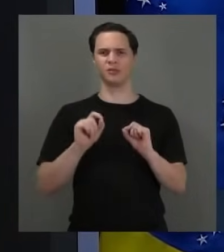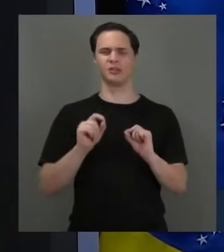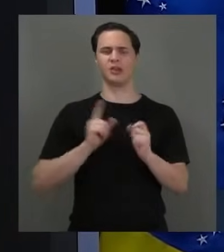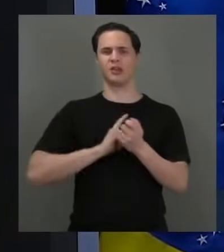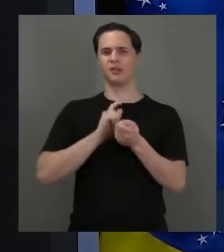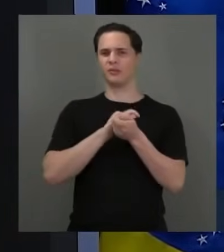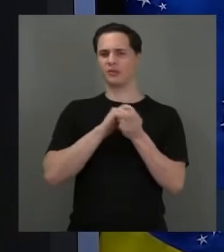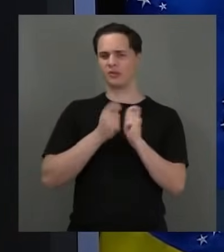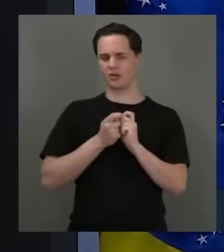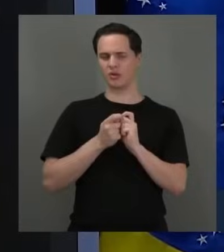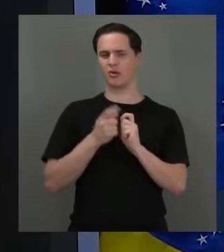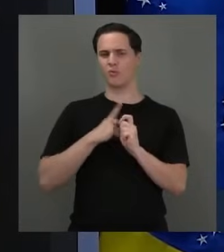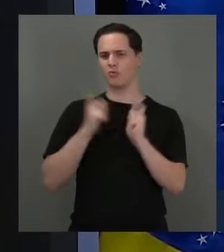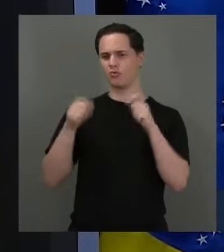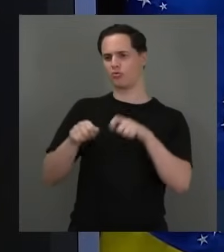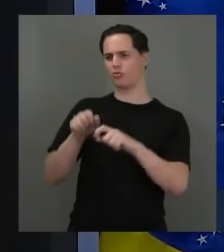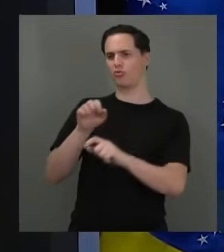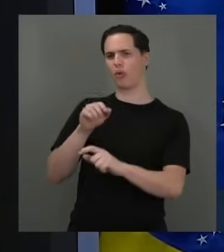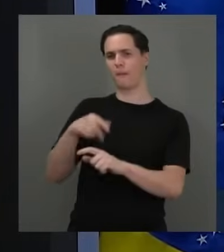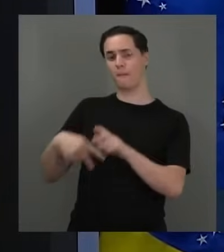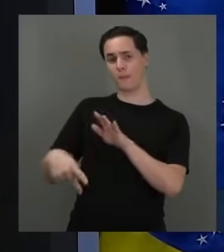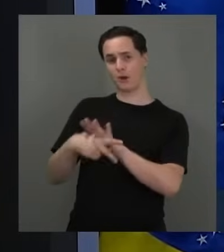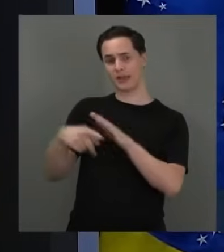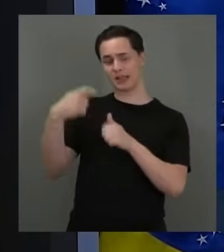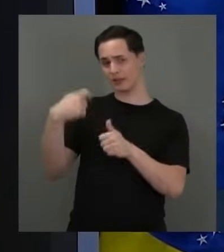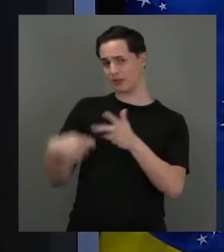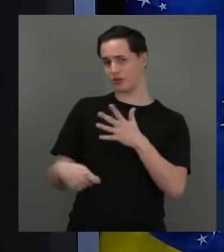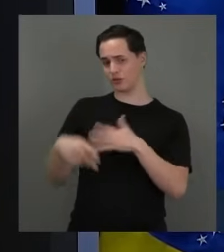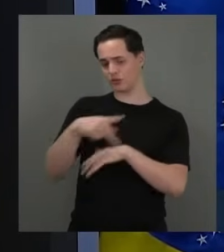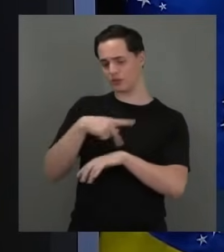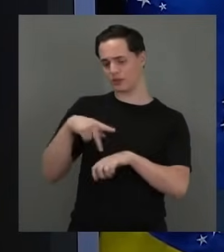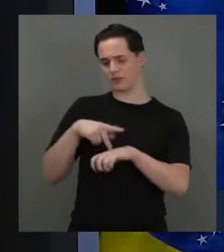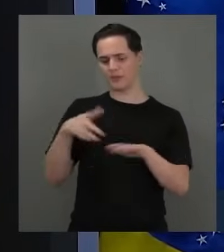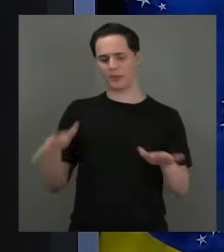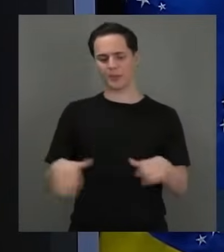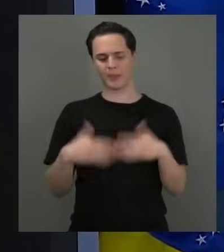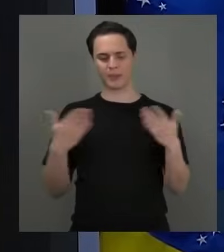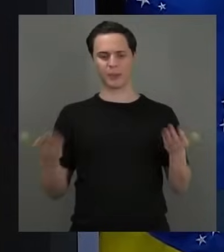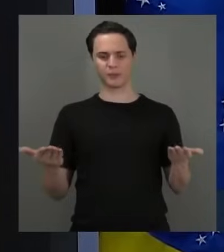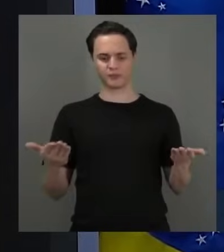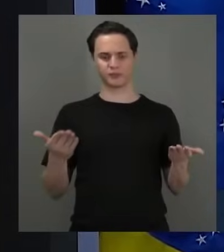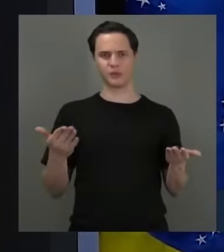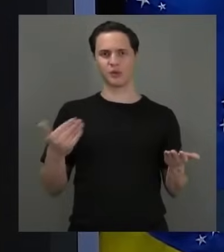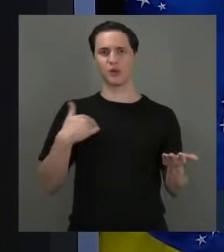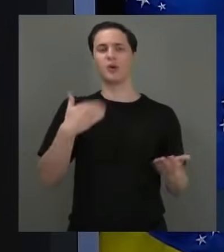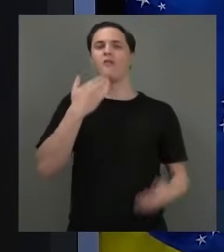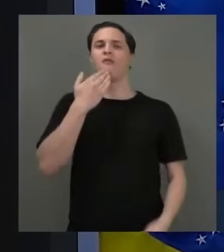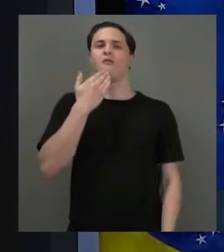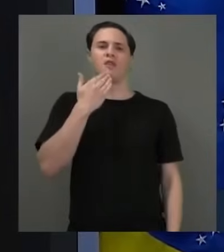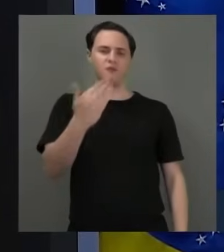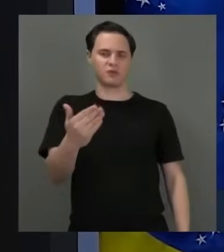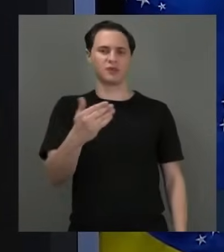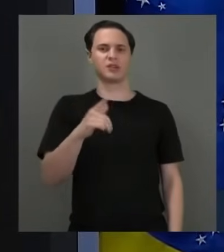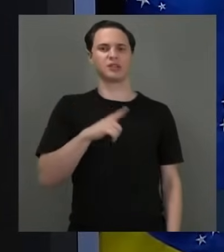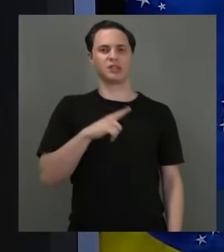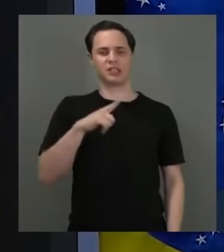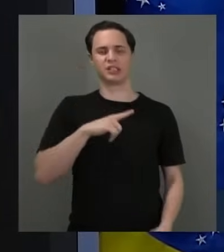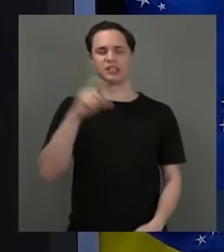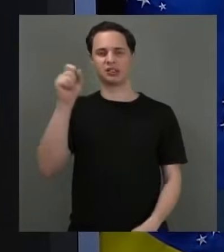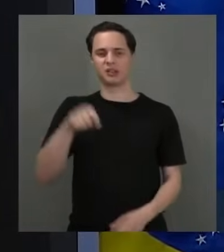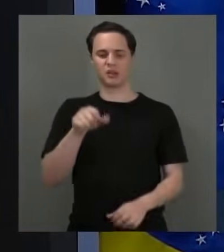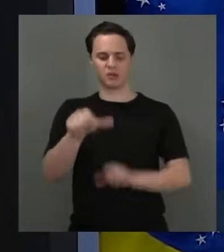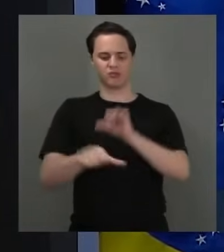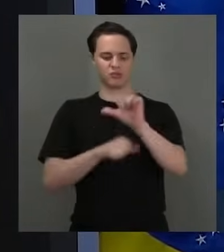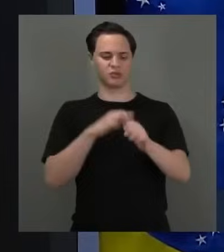adequação que atenda os requisitos do país. Portanto, né, embora eu seja muito a favor de nós termos uma reforma